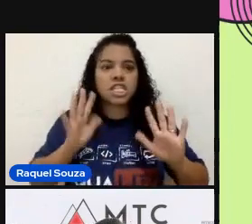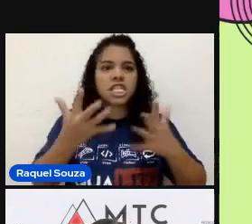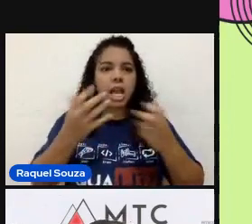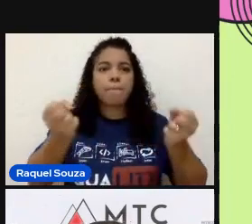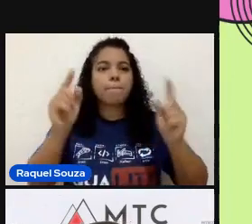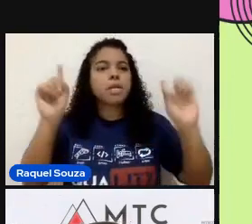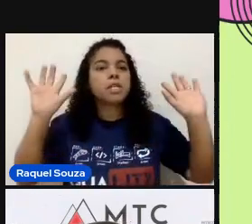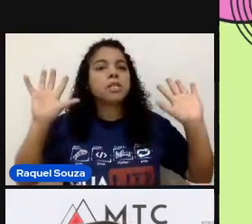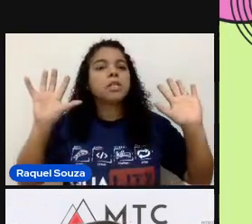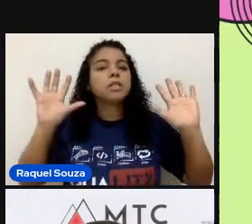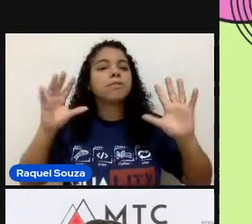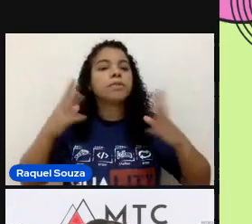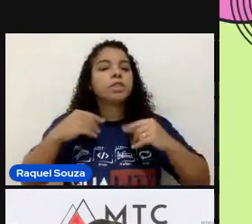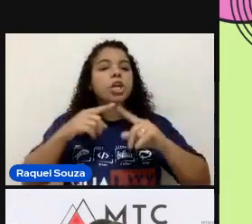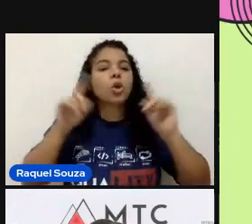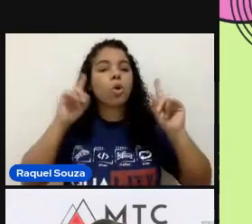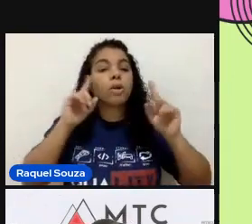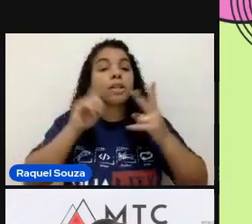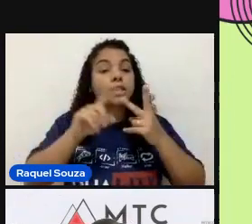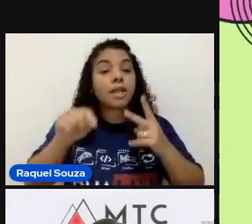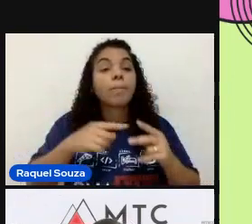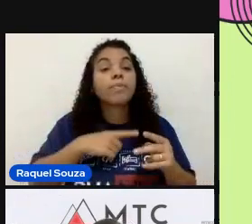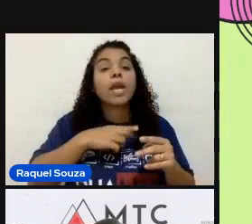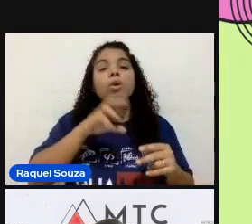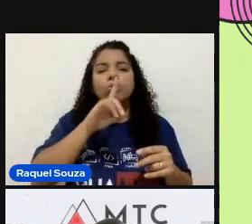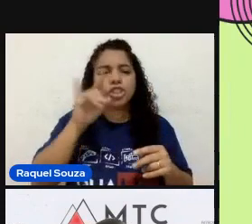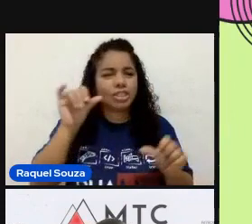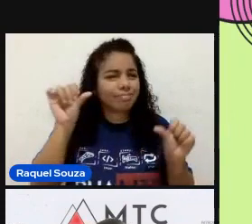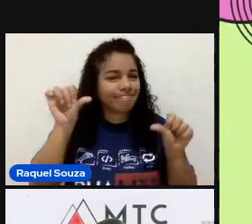assim, eu tive os meus dias maus,